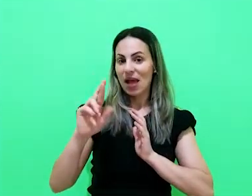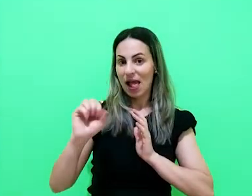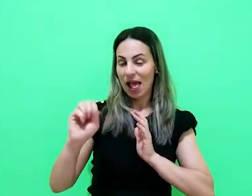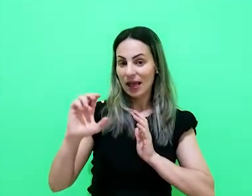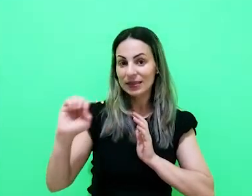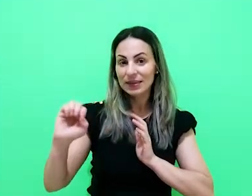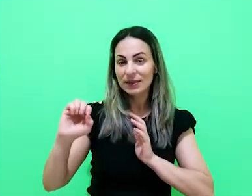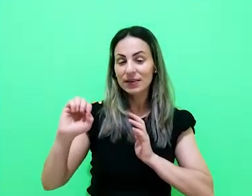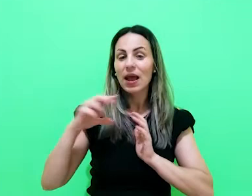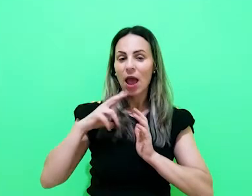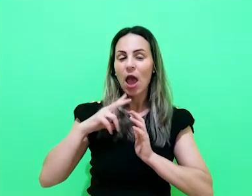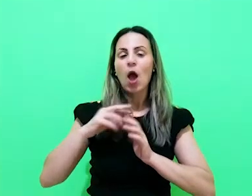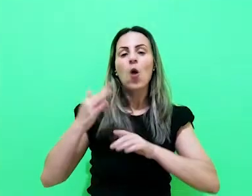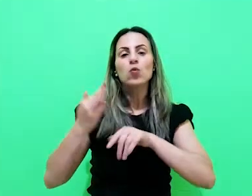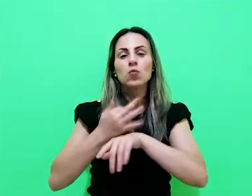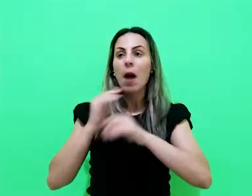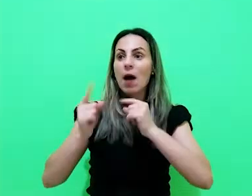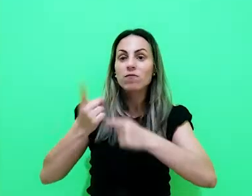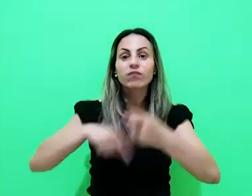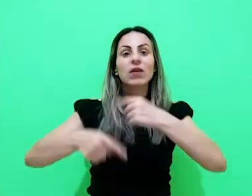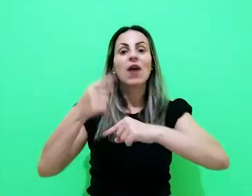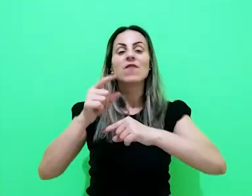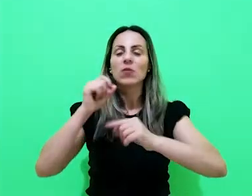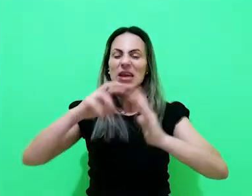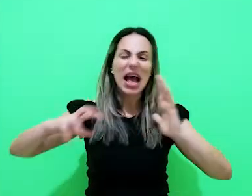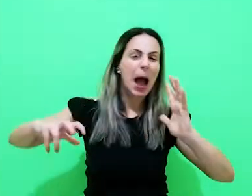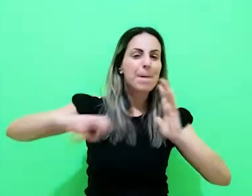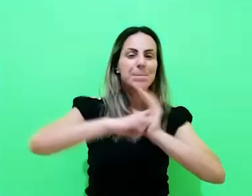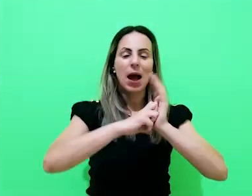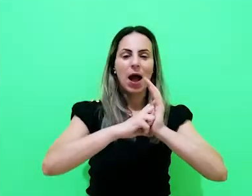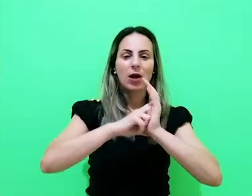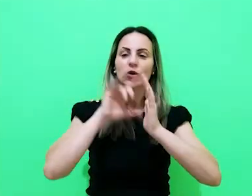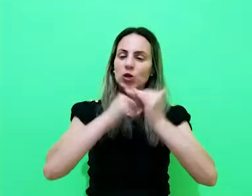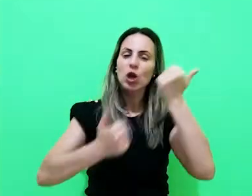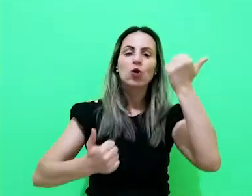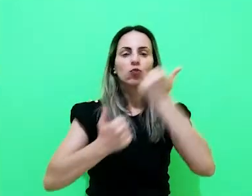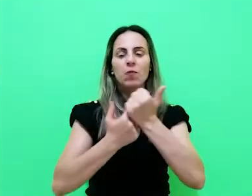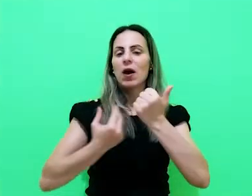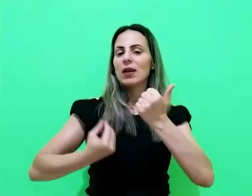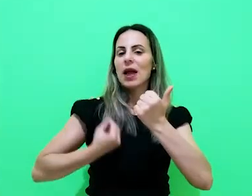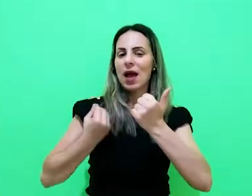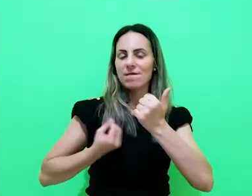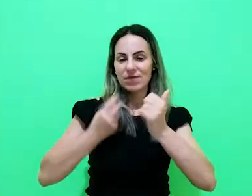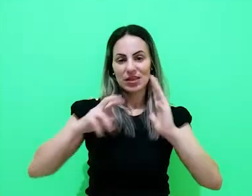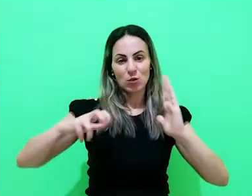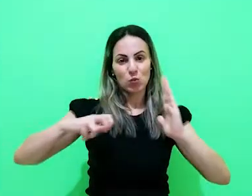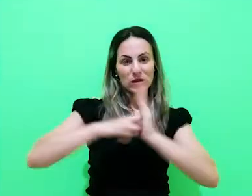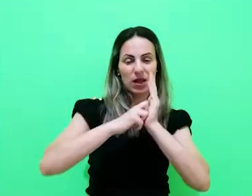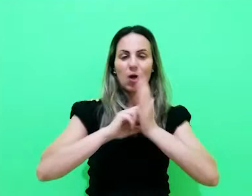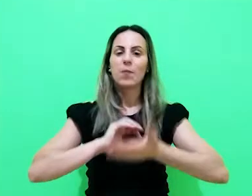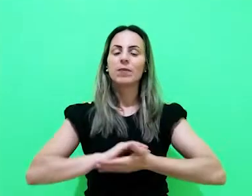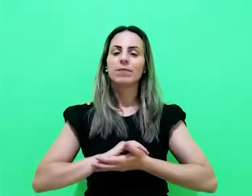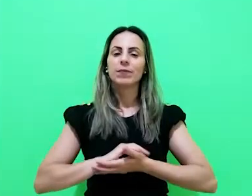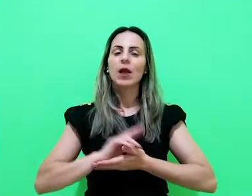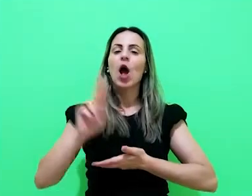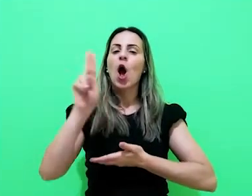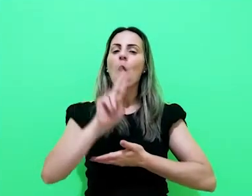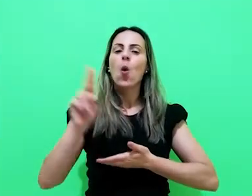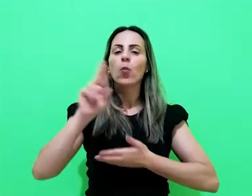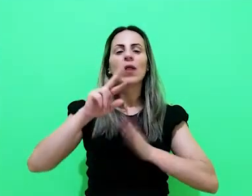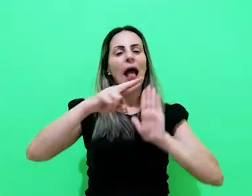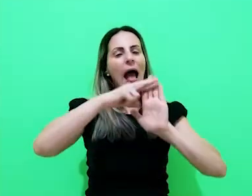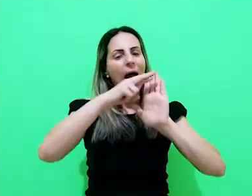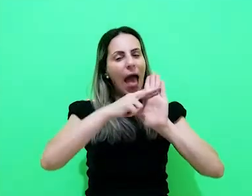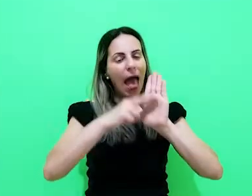Life Support, ou suporte avançado ao trauma, né? Suporte de vida avançado ao trauma. E para isso a gente usa essa